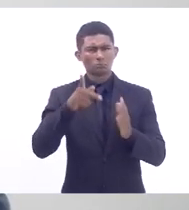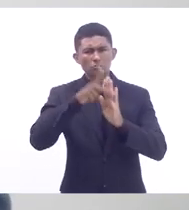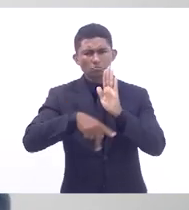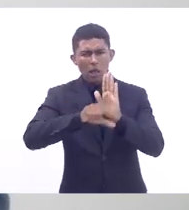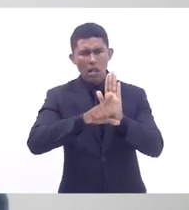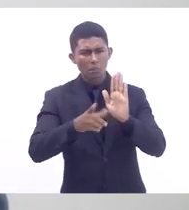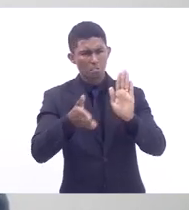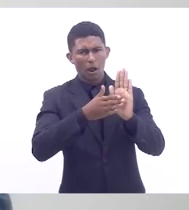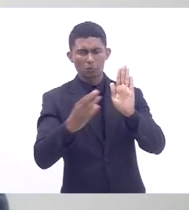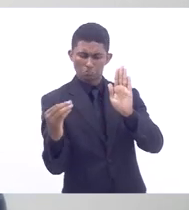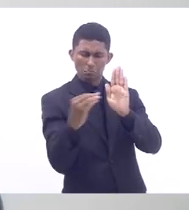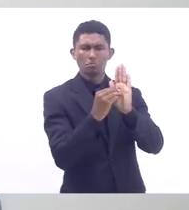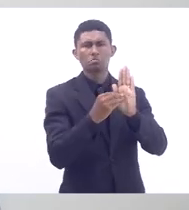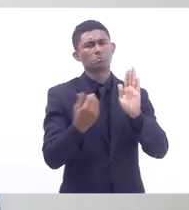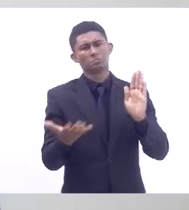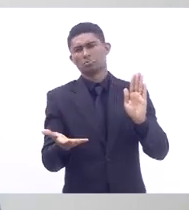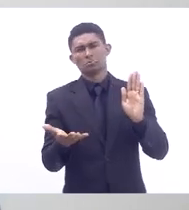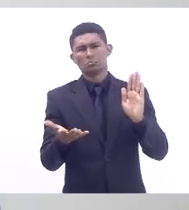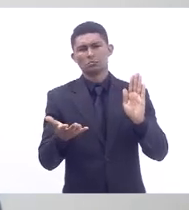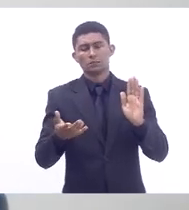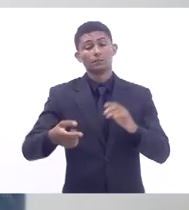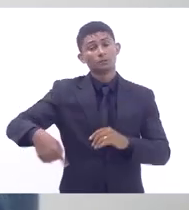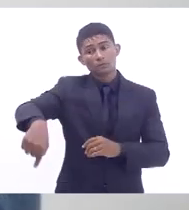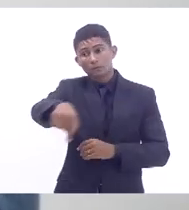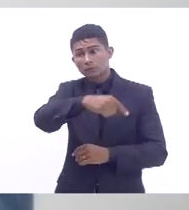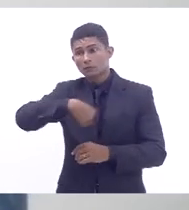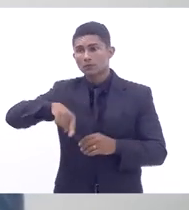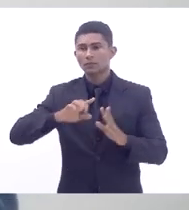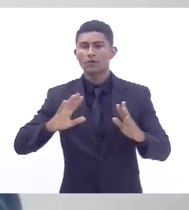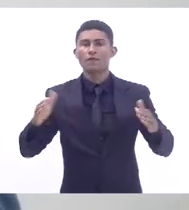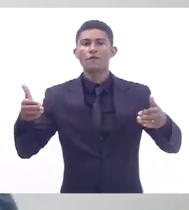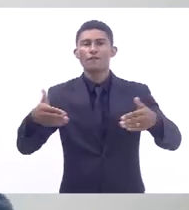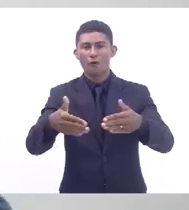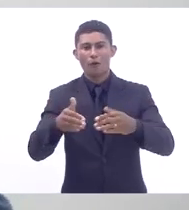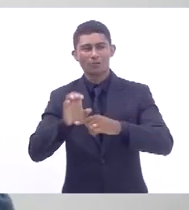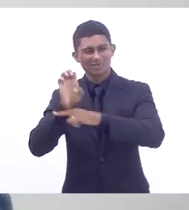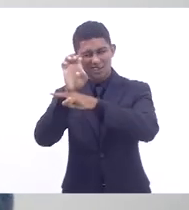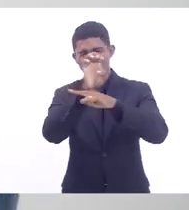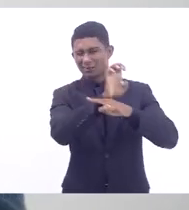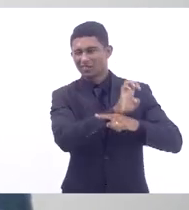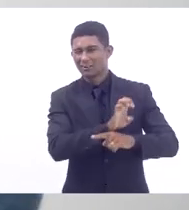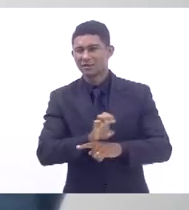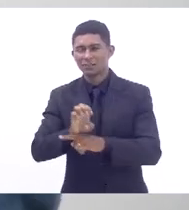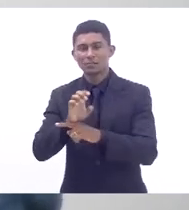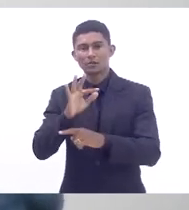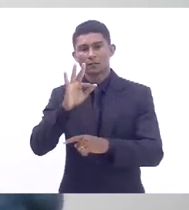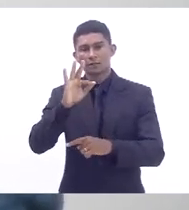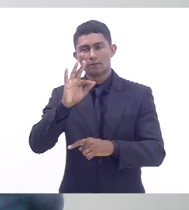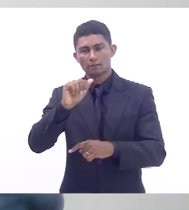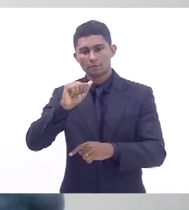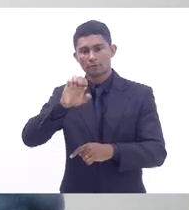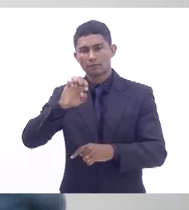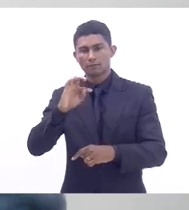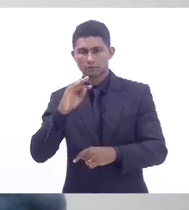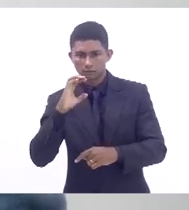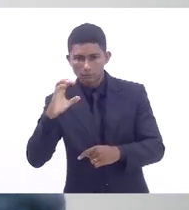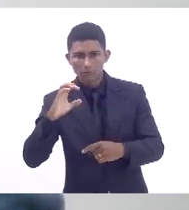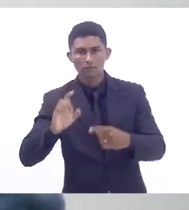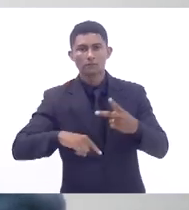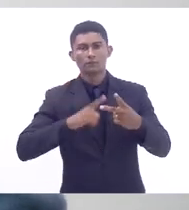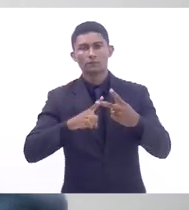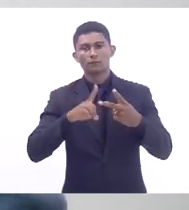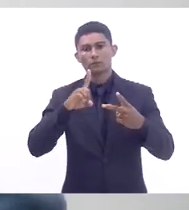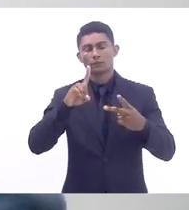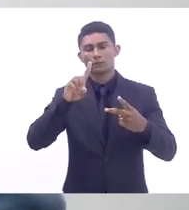novamente nós estamos em construção deu foram das estaduais Faetec as do